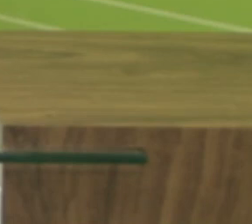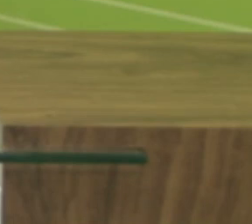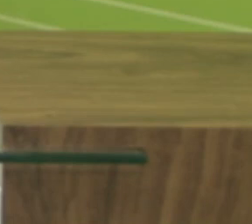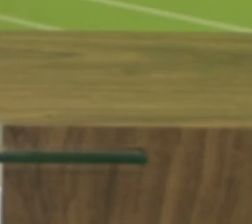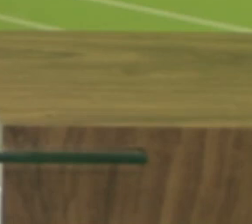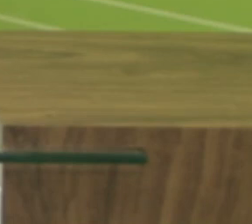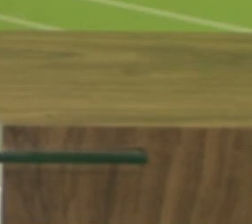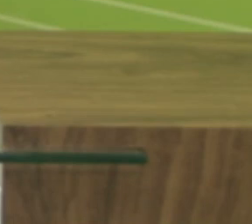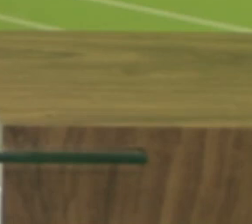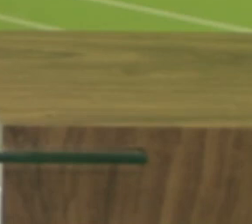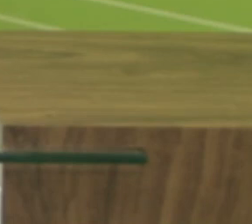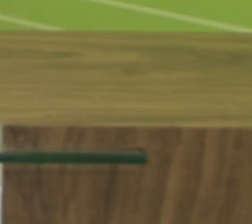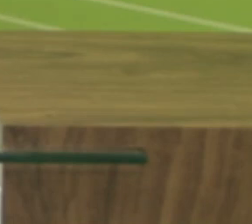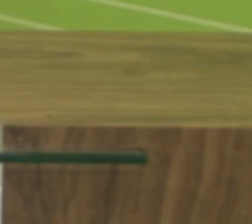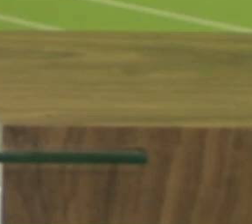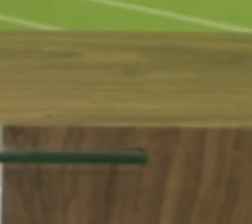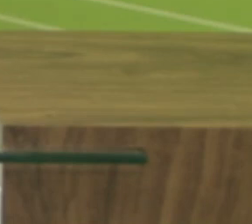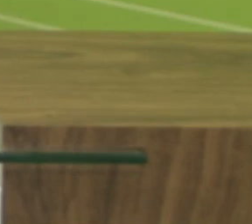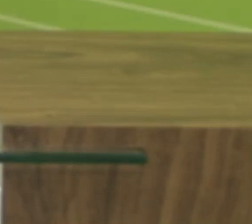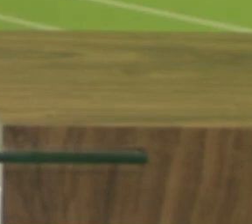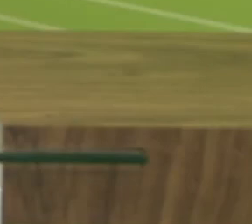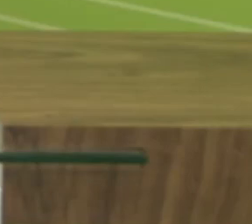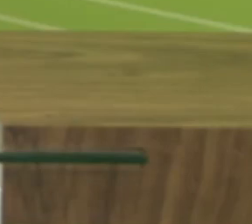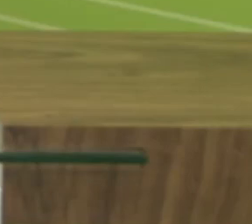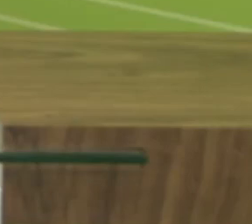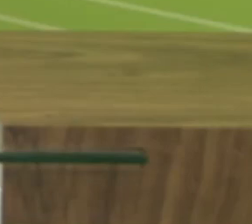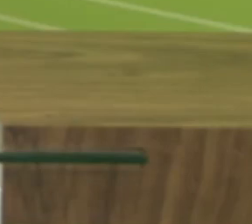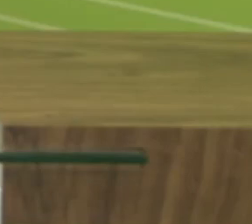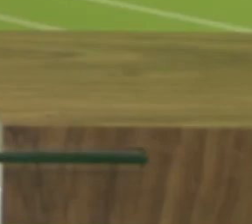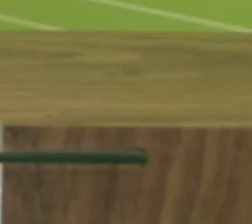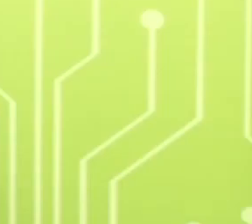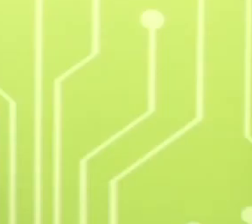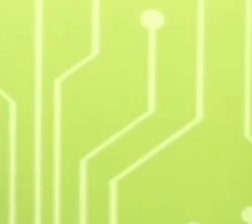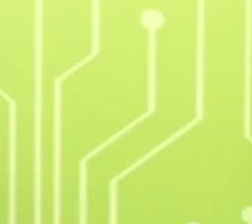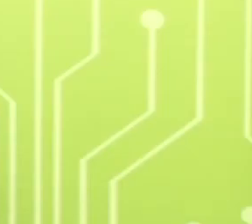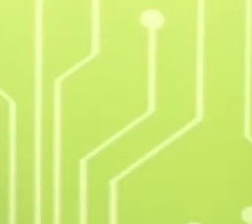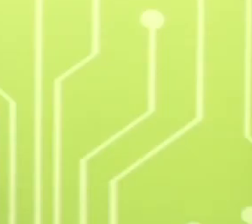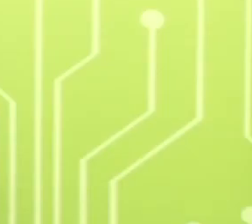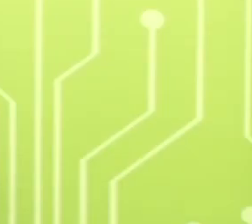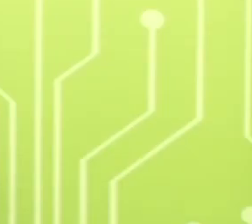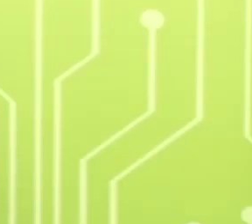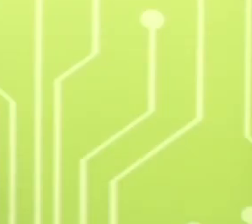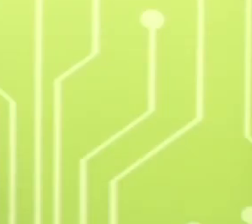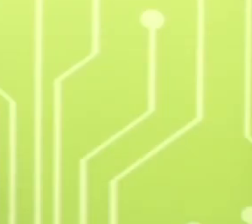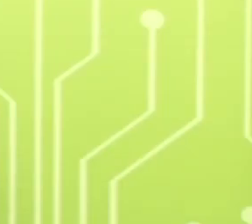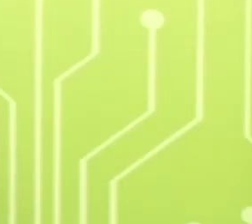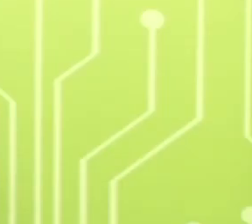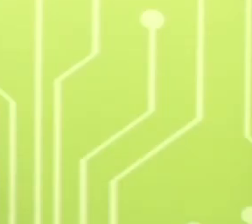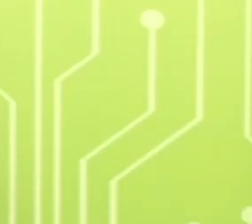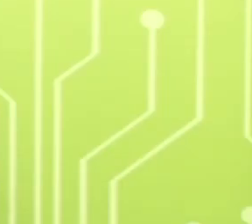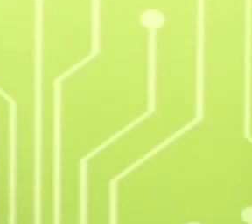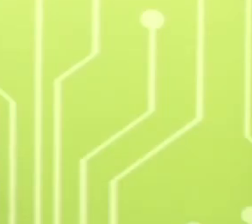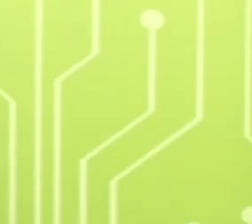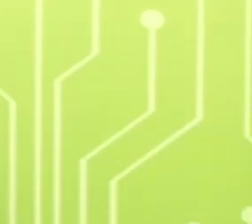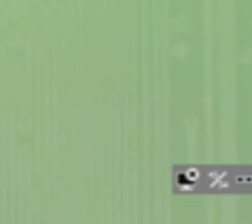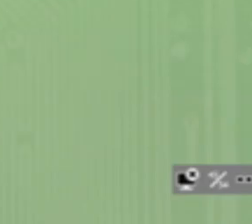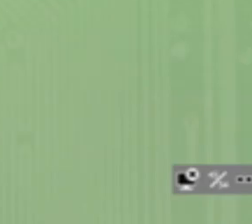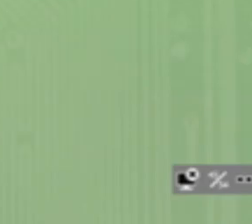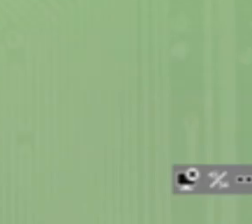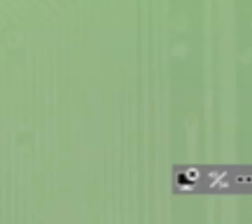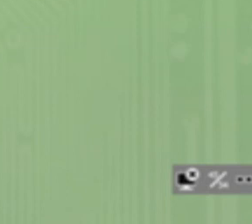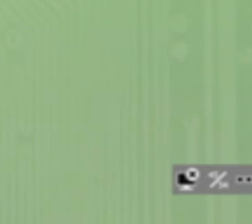também respondeu e todos acertaram, parabéns. Que bom, que ótimo. Vamos à questão